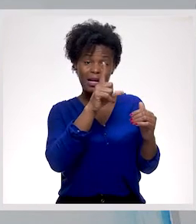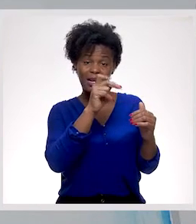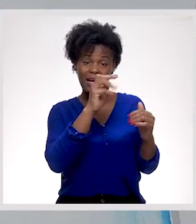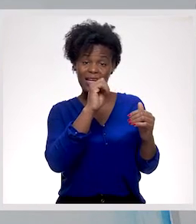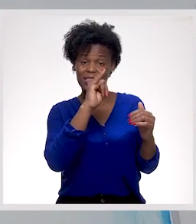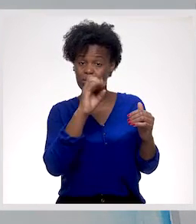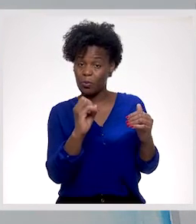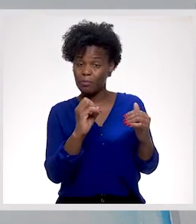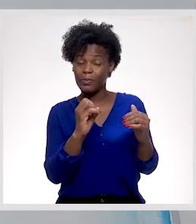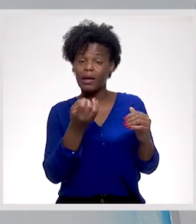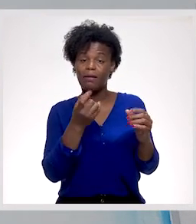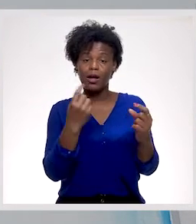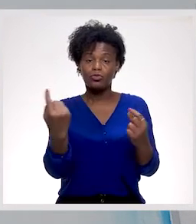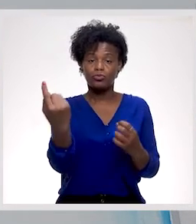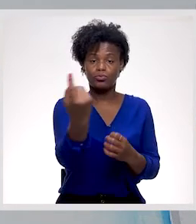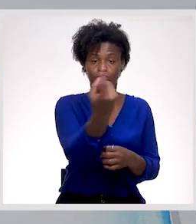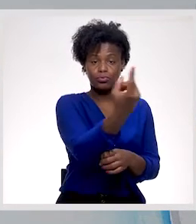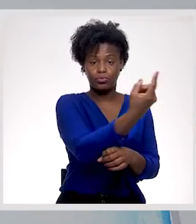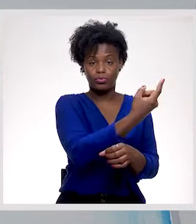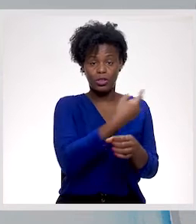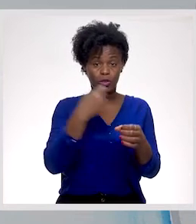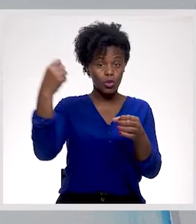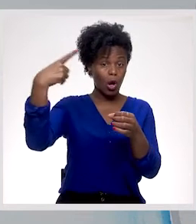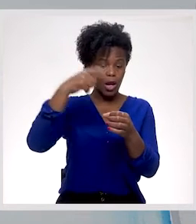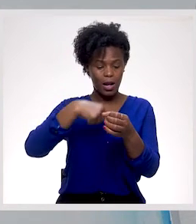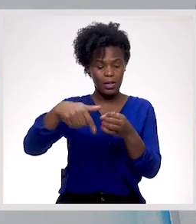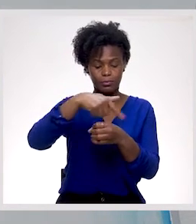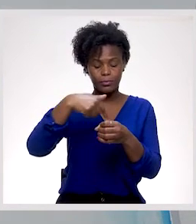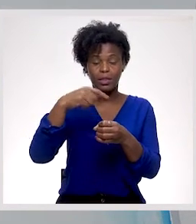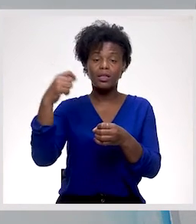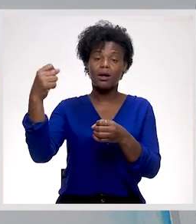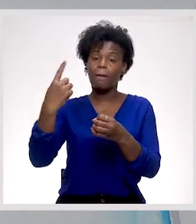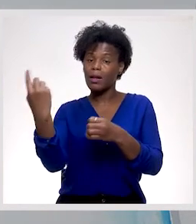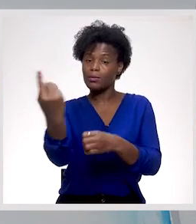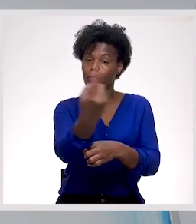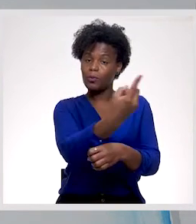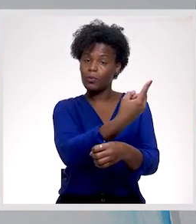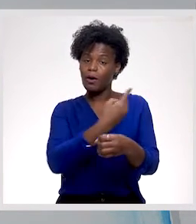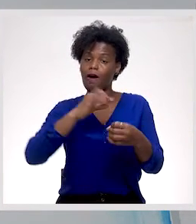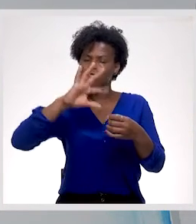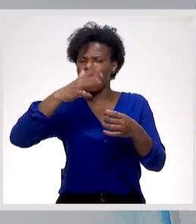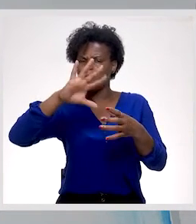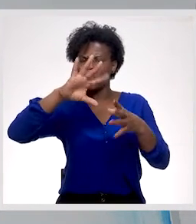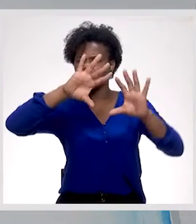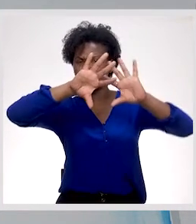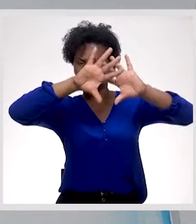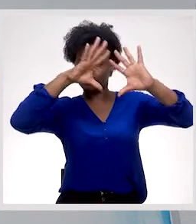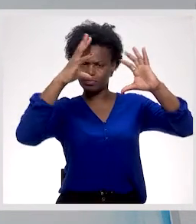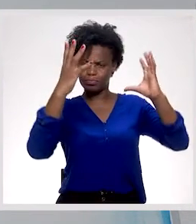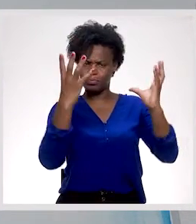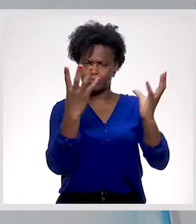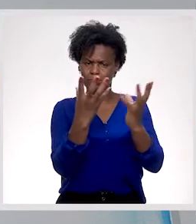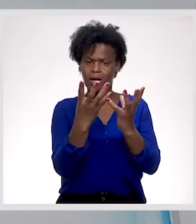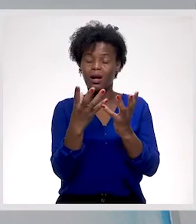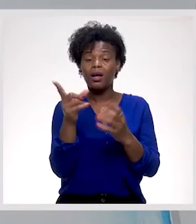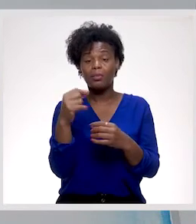à volta do Sol, tem que ter aproximadamente a forma esférica e tem que esvaziar